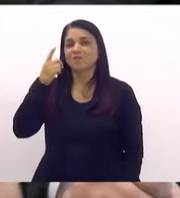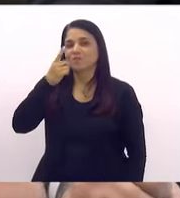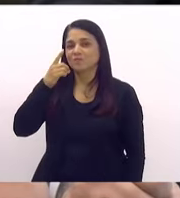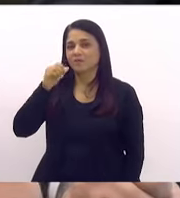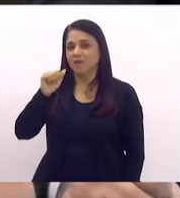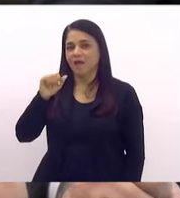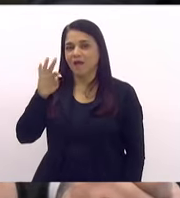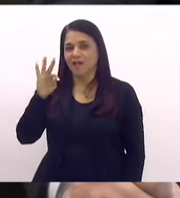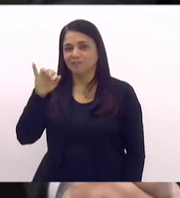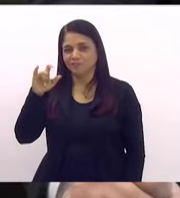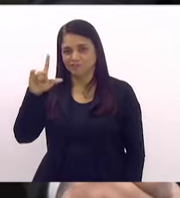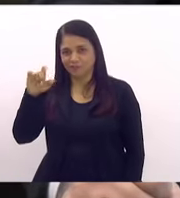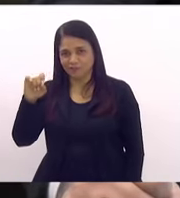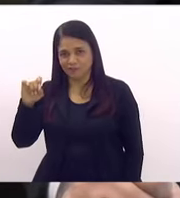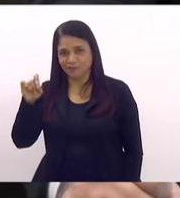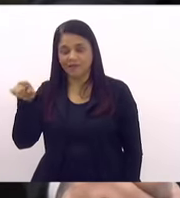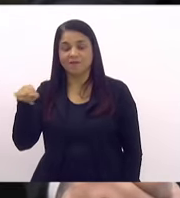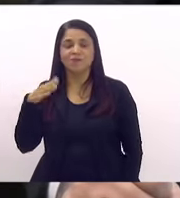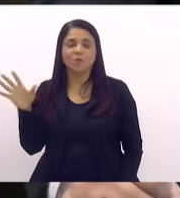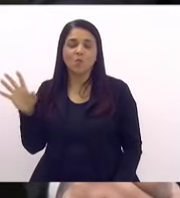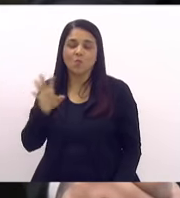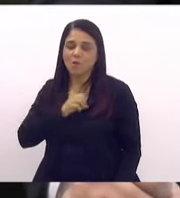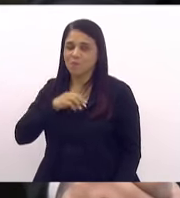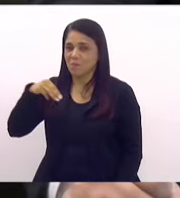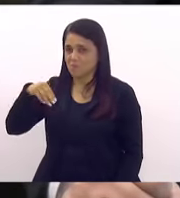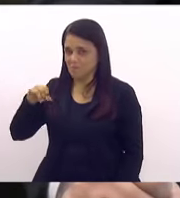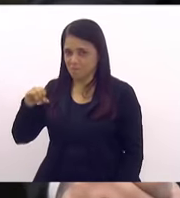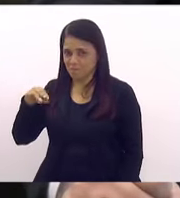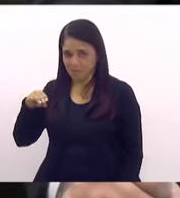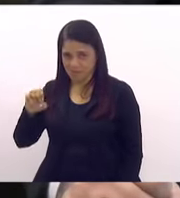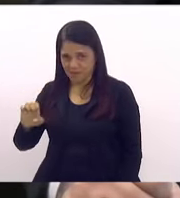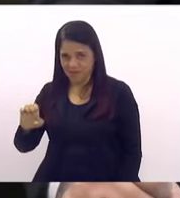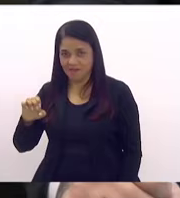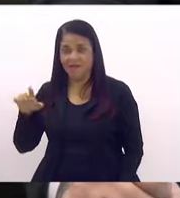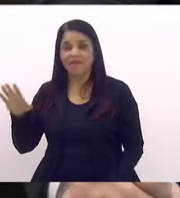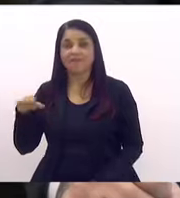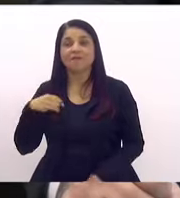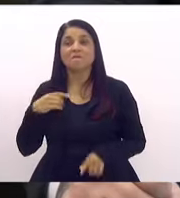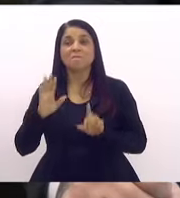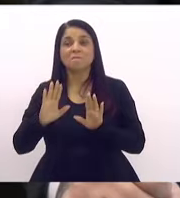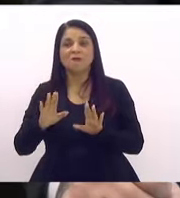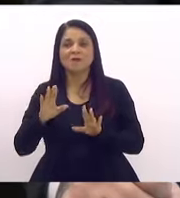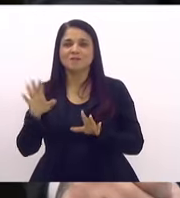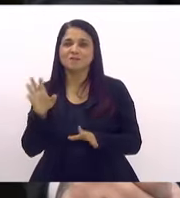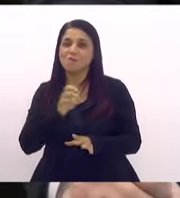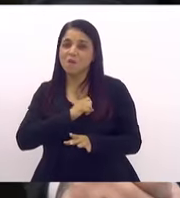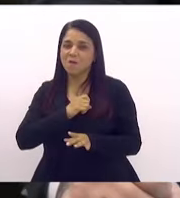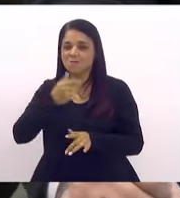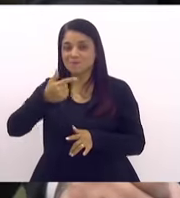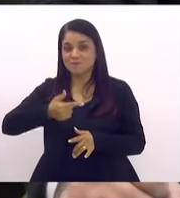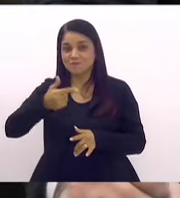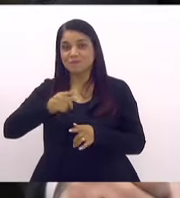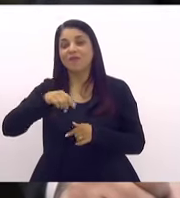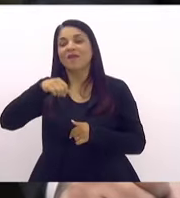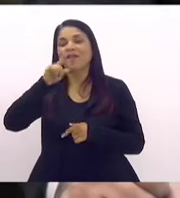eu adoro o deputado Mink, né? Em segundo lugar, só adoro mais quem ele indicar.